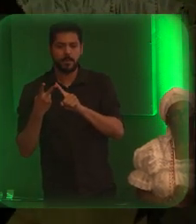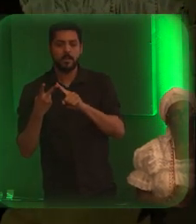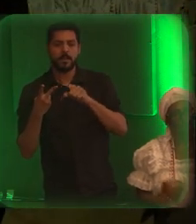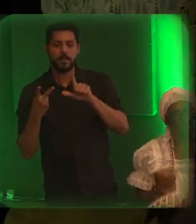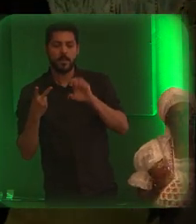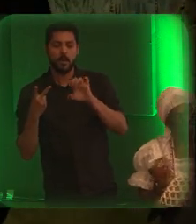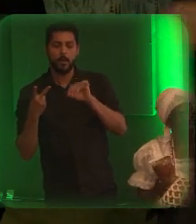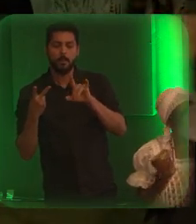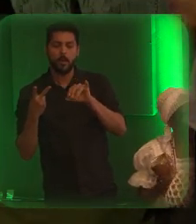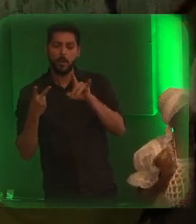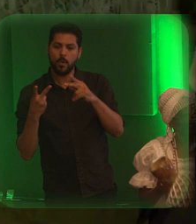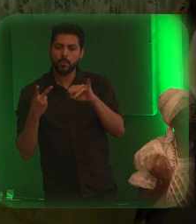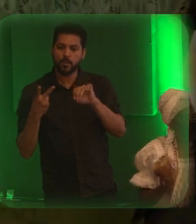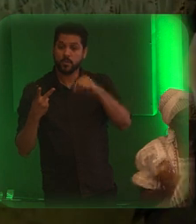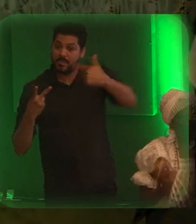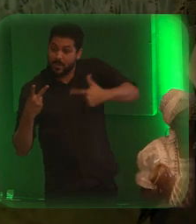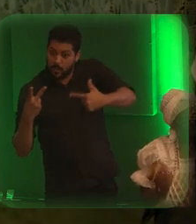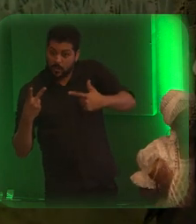negros.